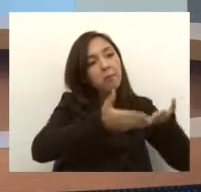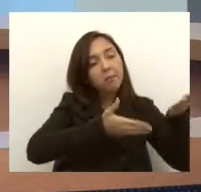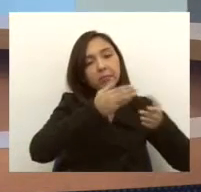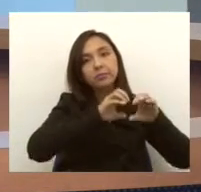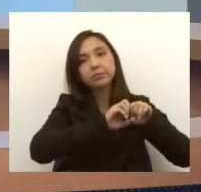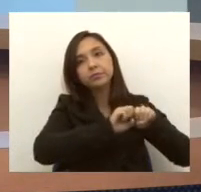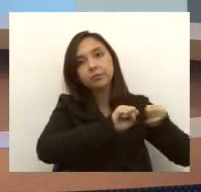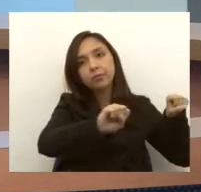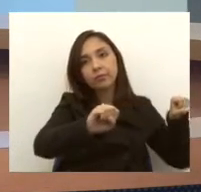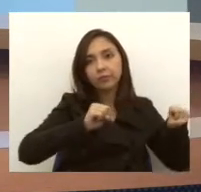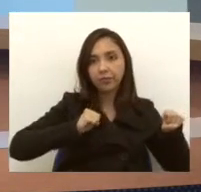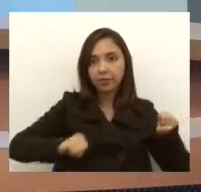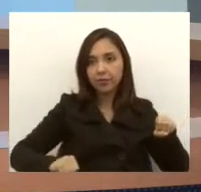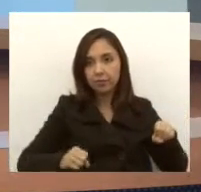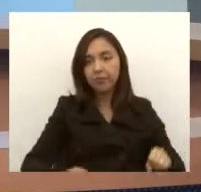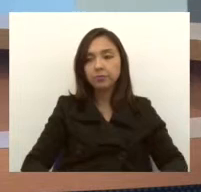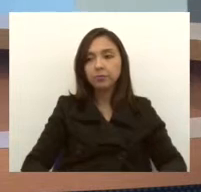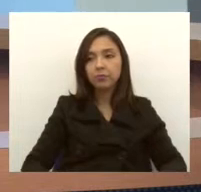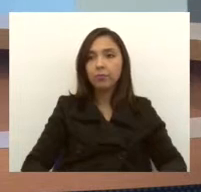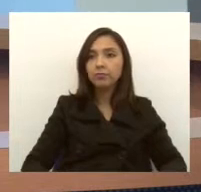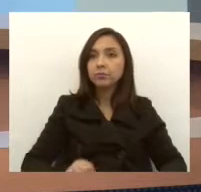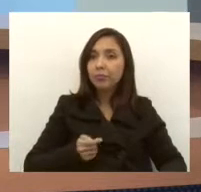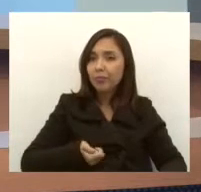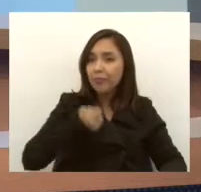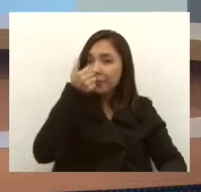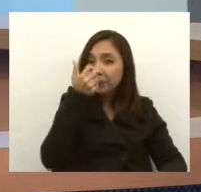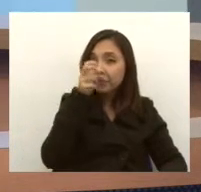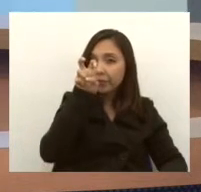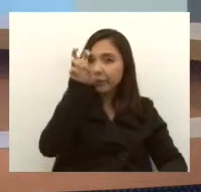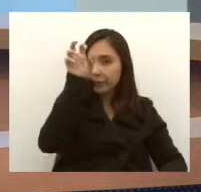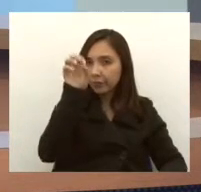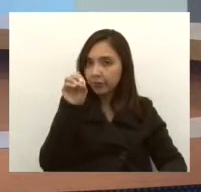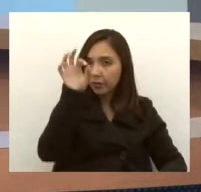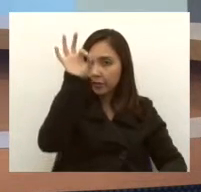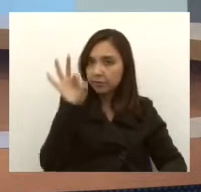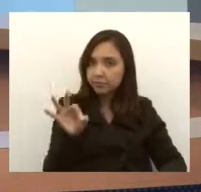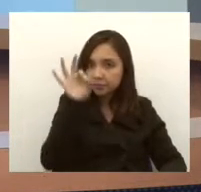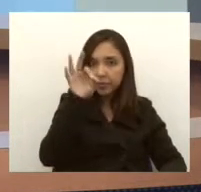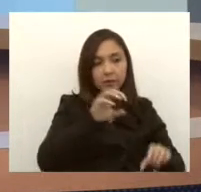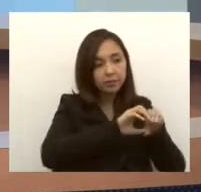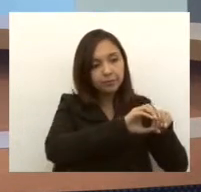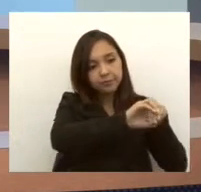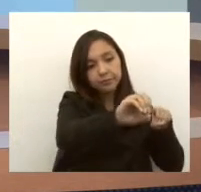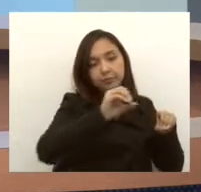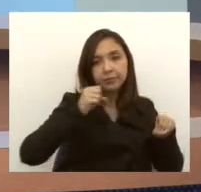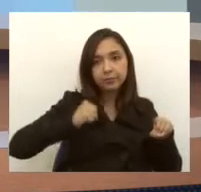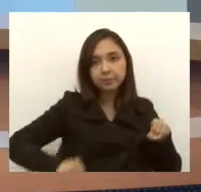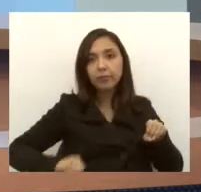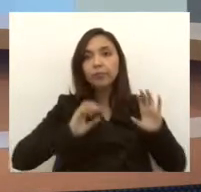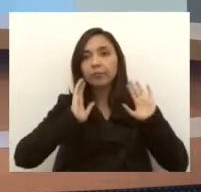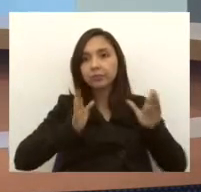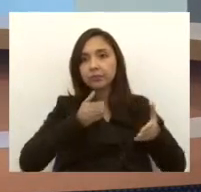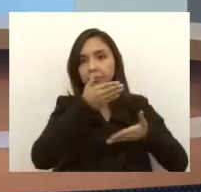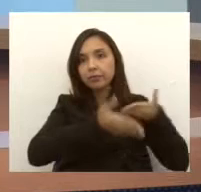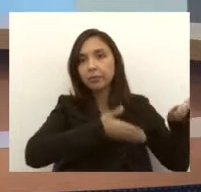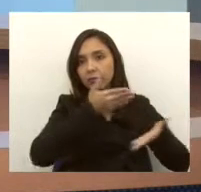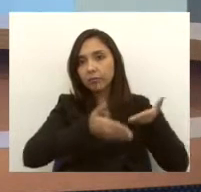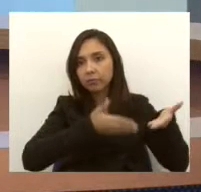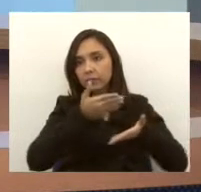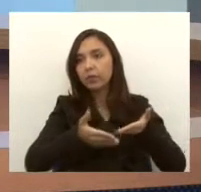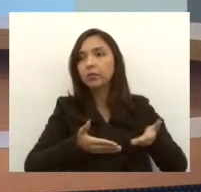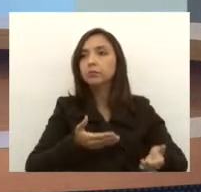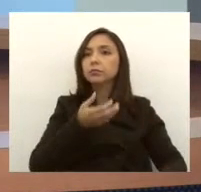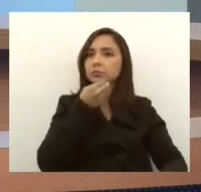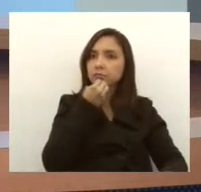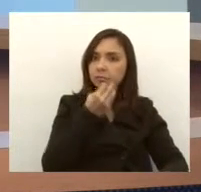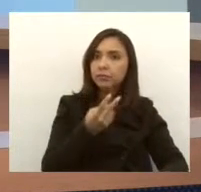dessa cidade. Quase 50% do esgoto da cidade já está sendo tratado. E é bom